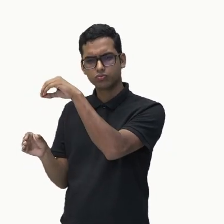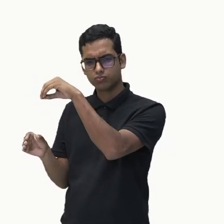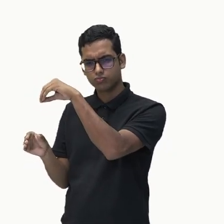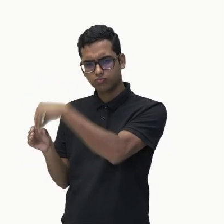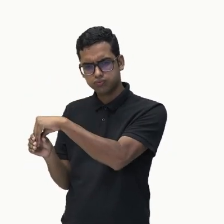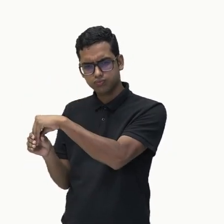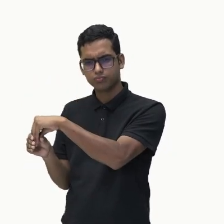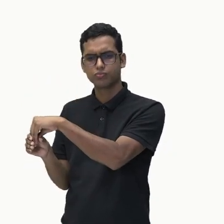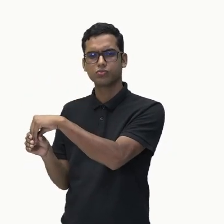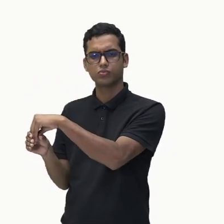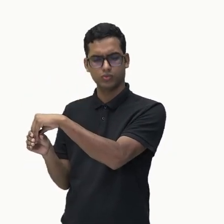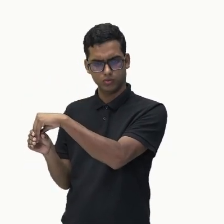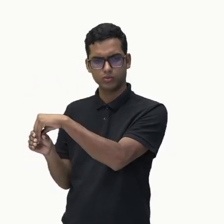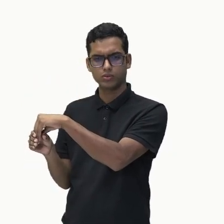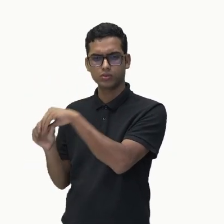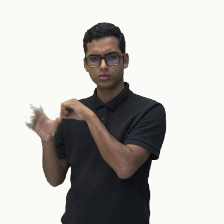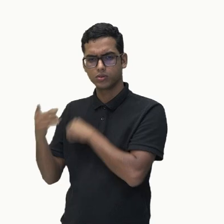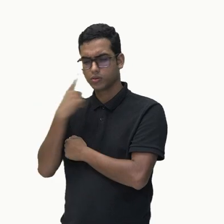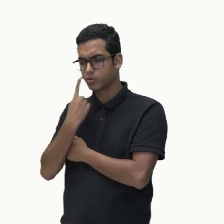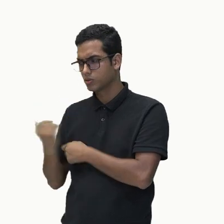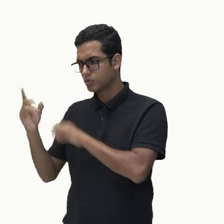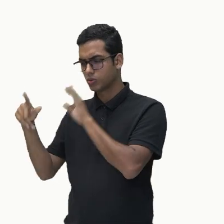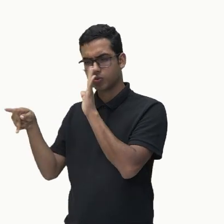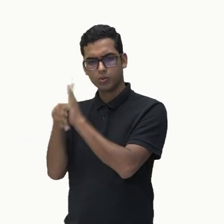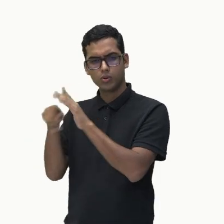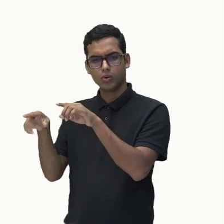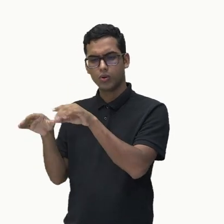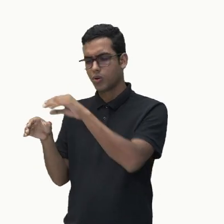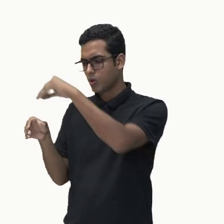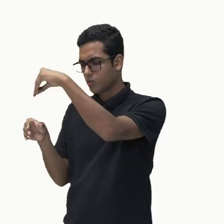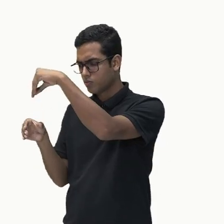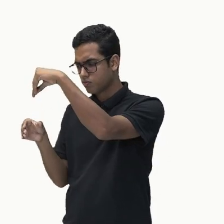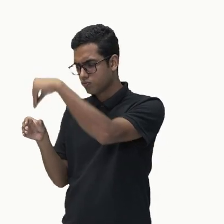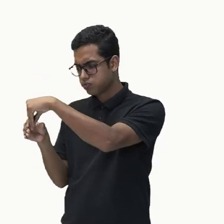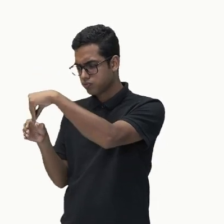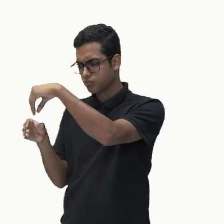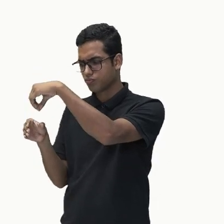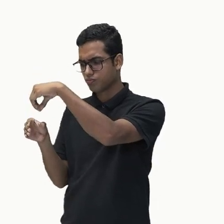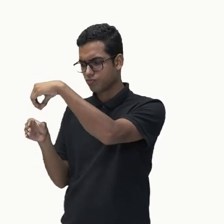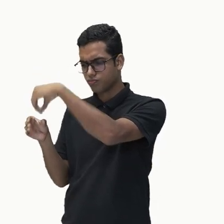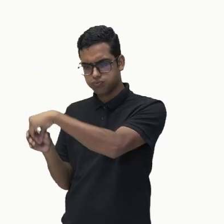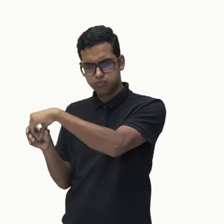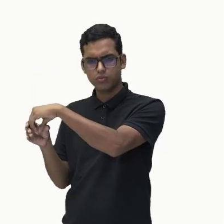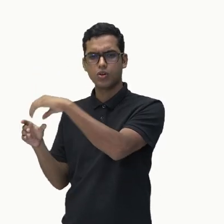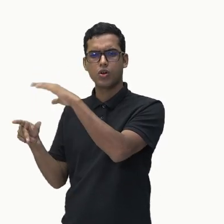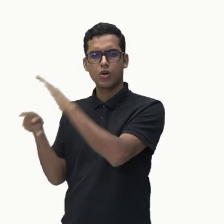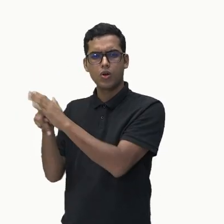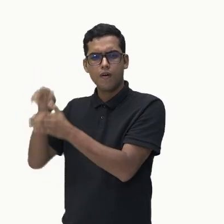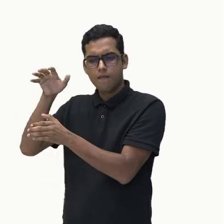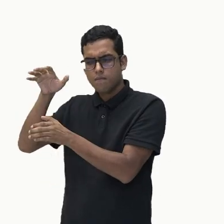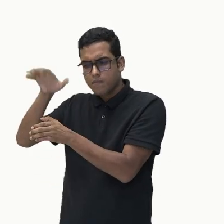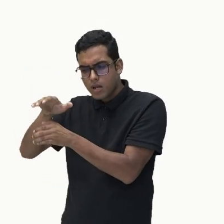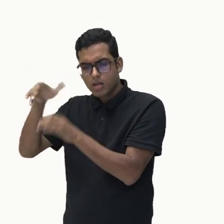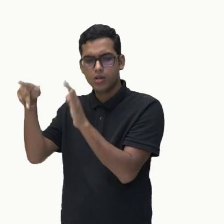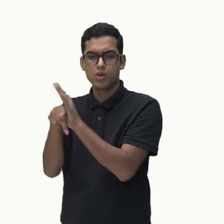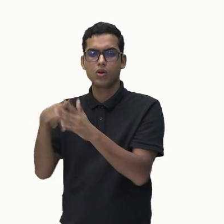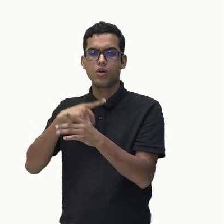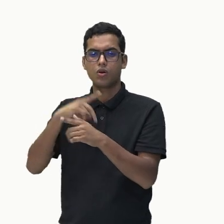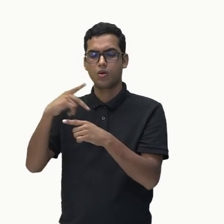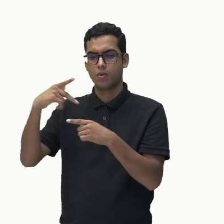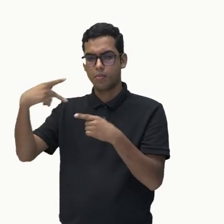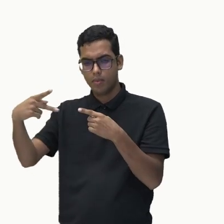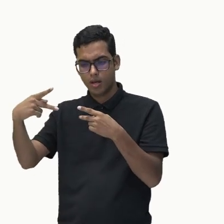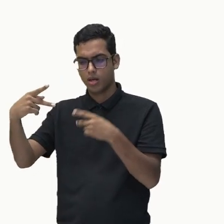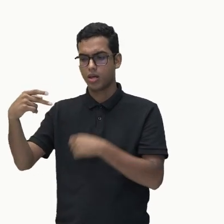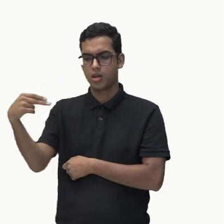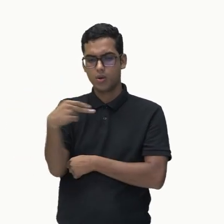você já deve ter visto que pressão é força dividido por área, né? Pressão é força